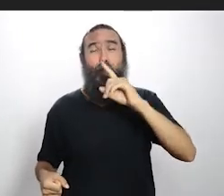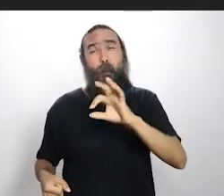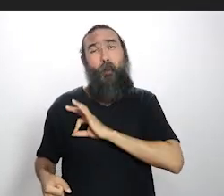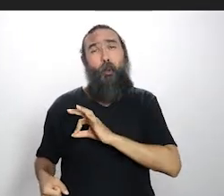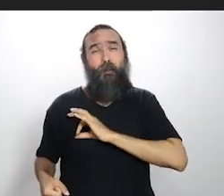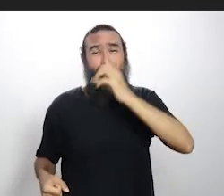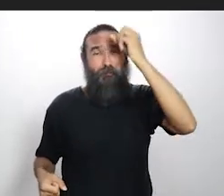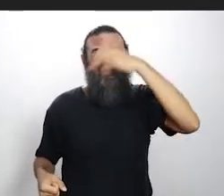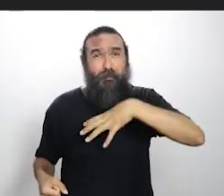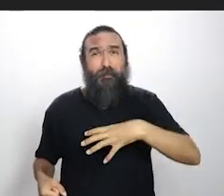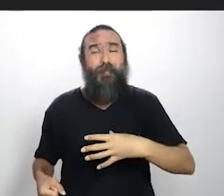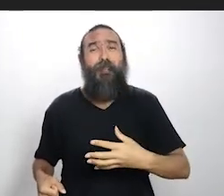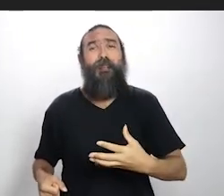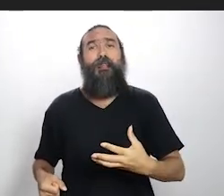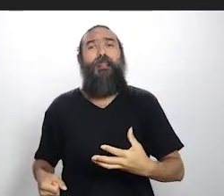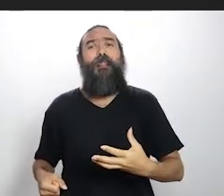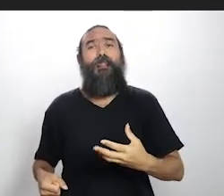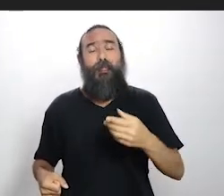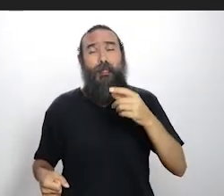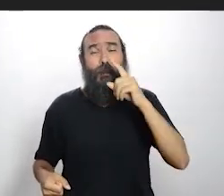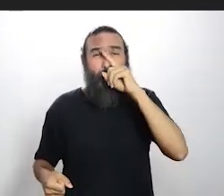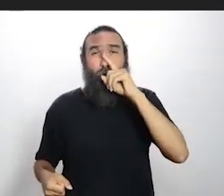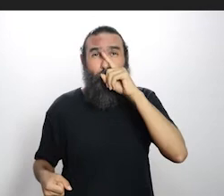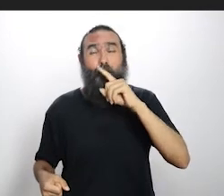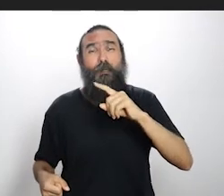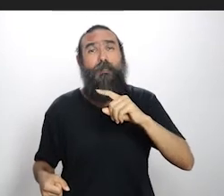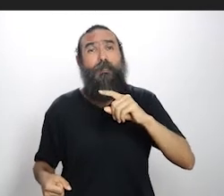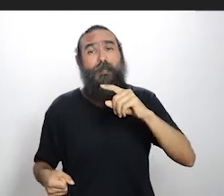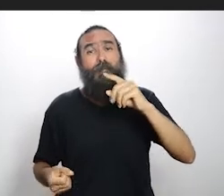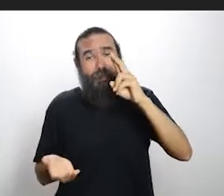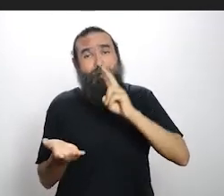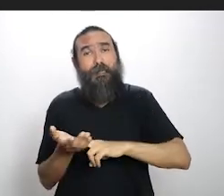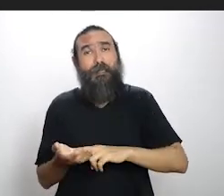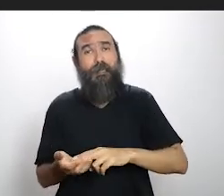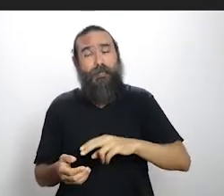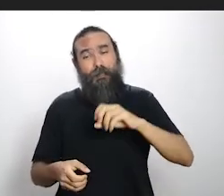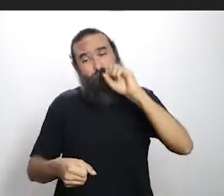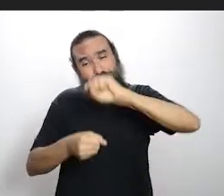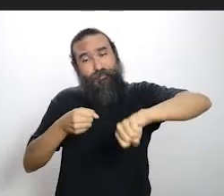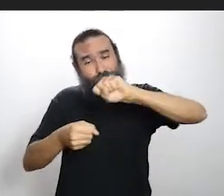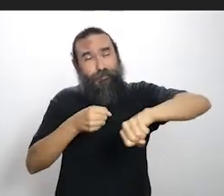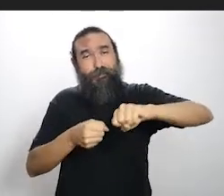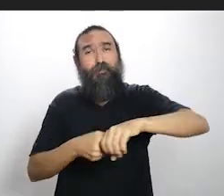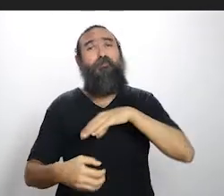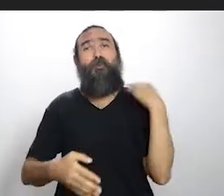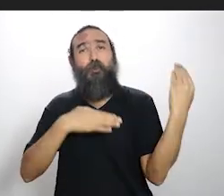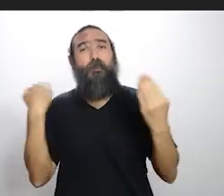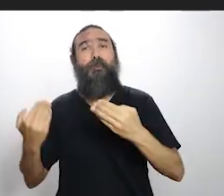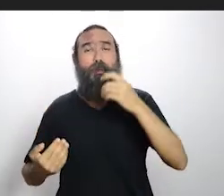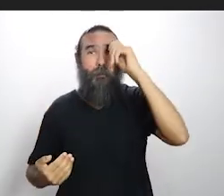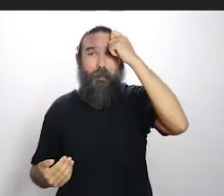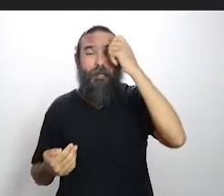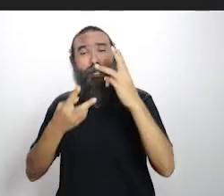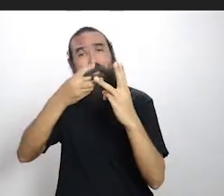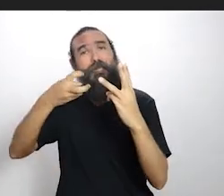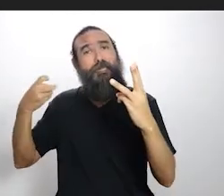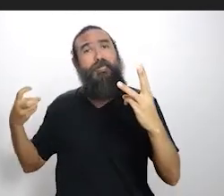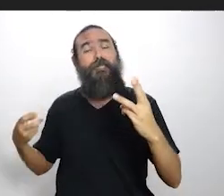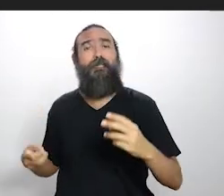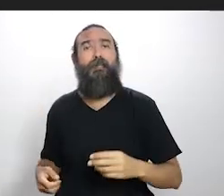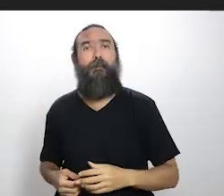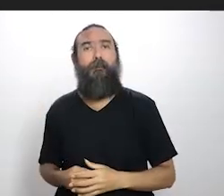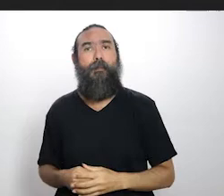força, mas nós também somos alvo de um genocídio indireto a partir